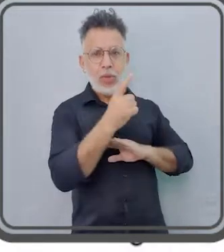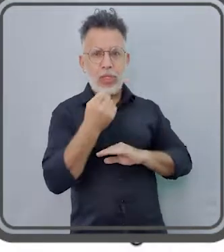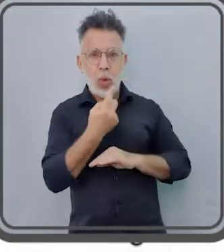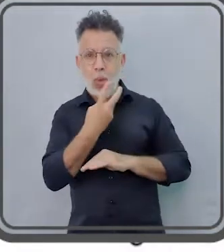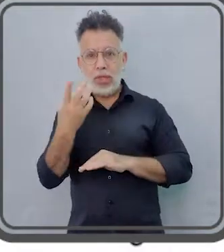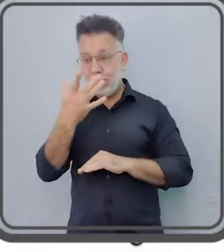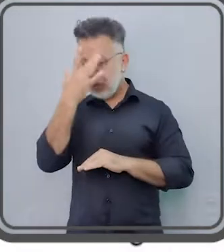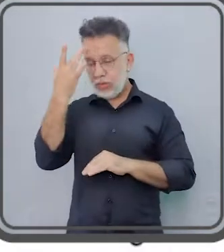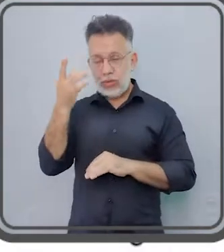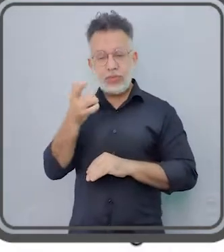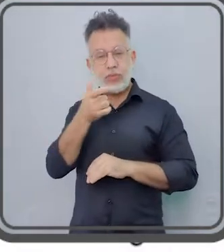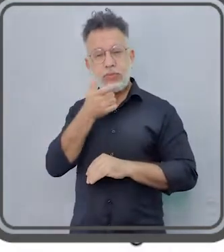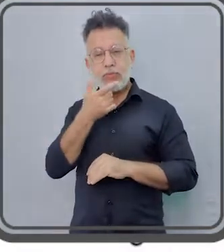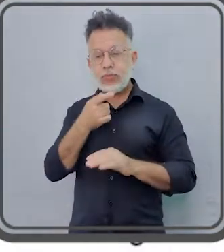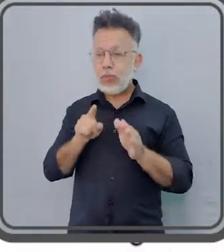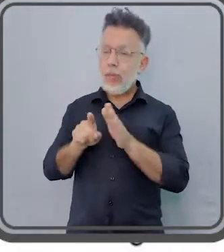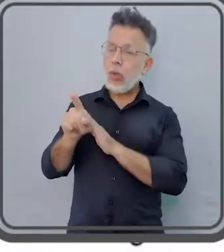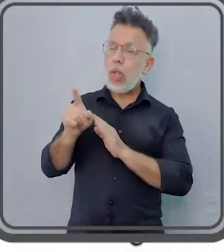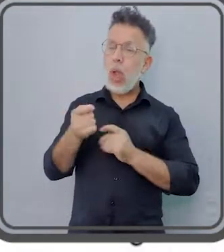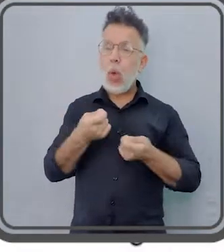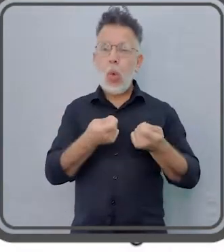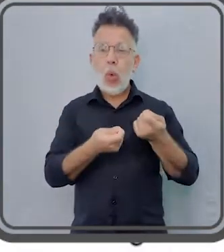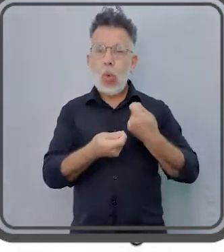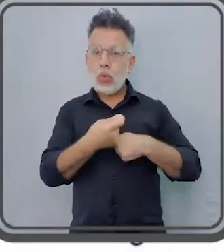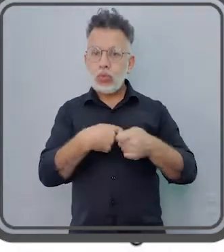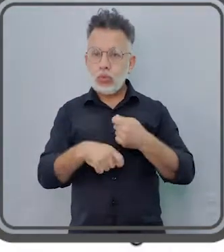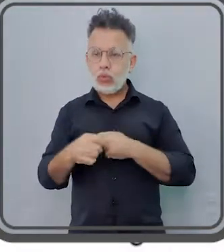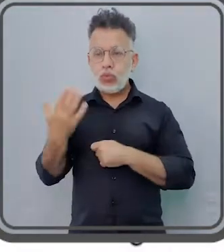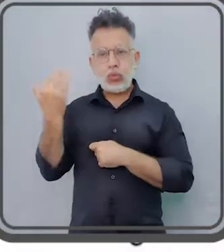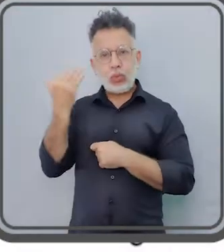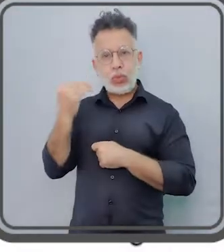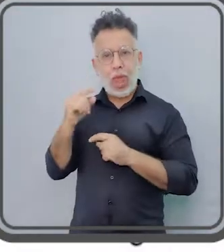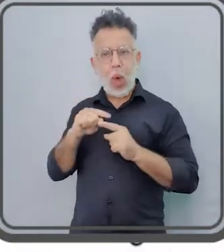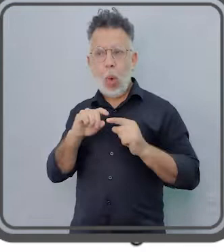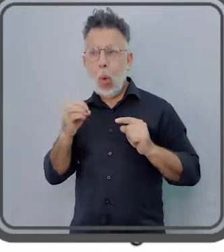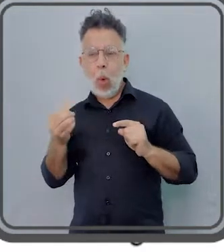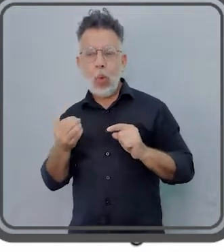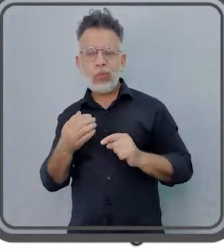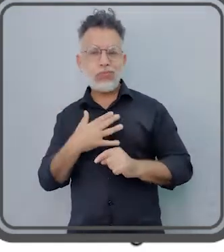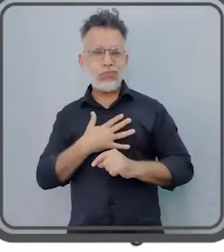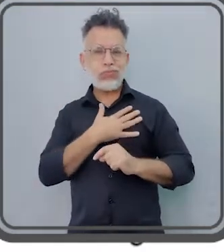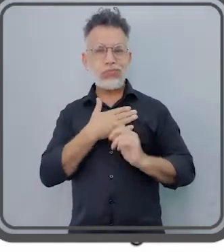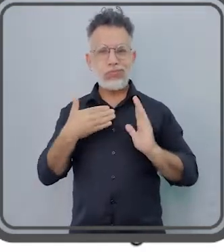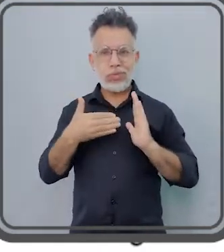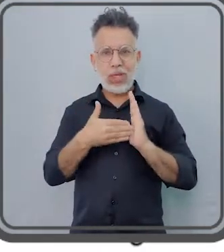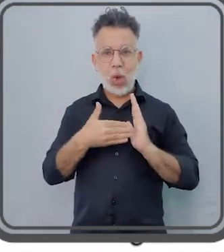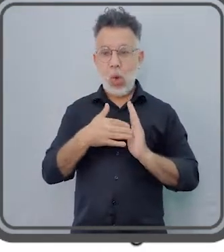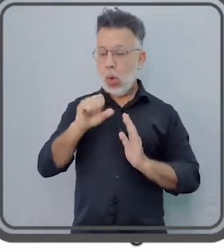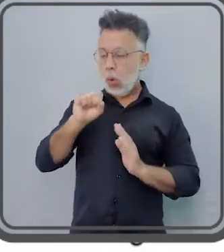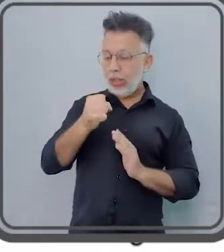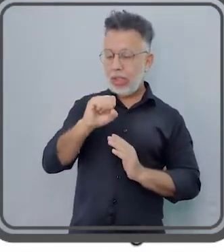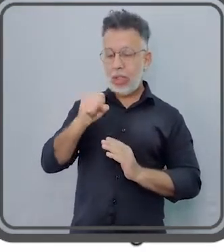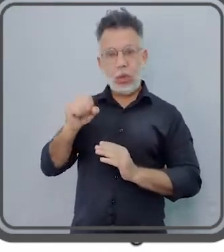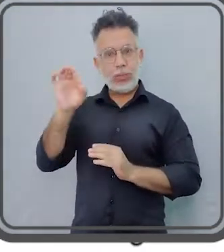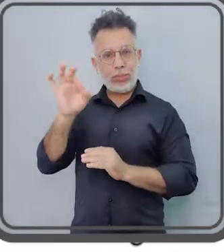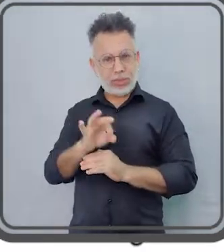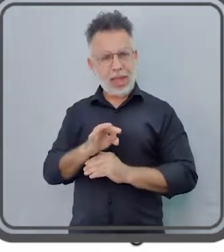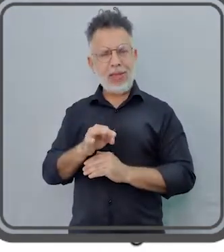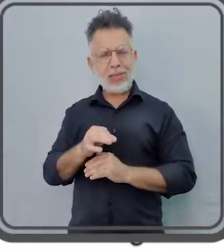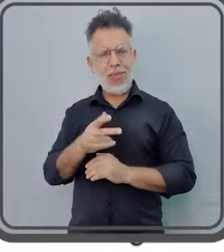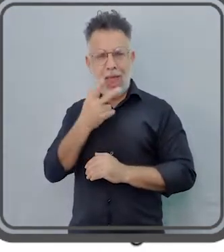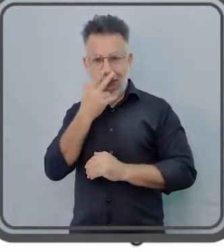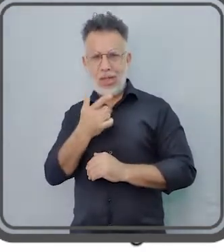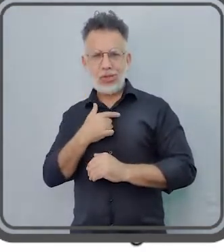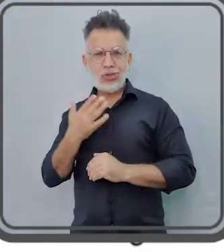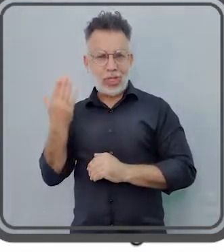pessoas consideram esse mercado promissor e o quanto consideram tabu. 88% consideram ele promissor. Tem os